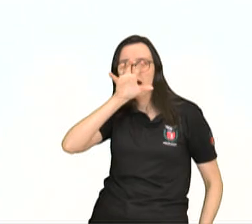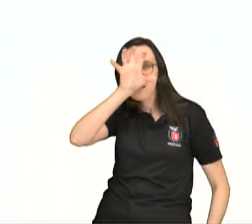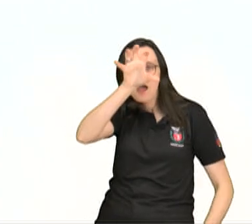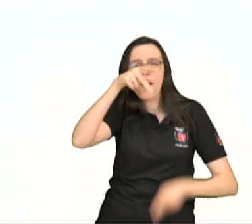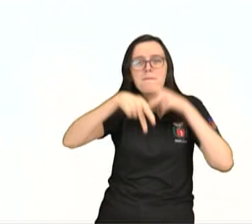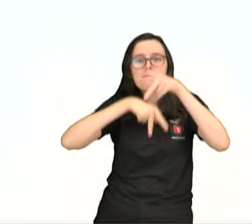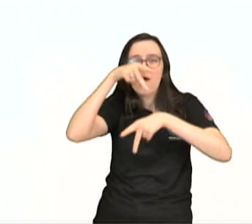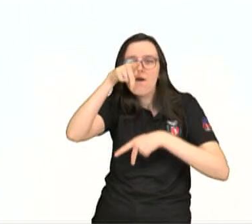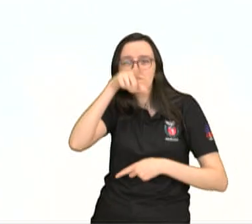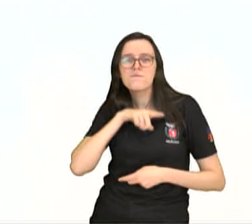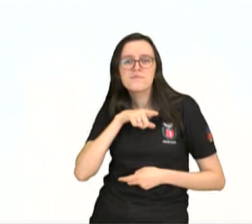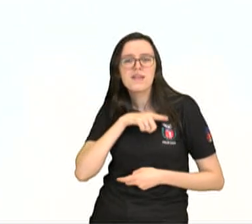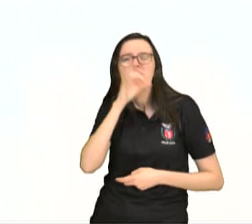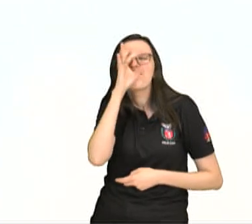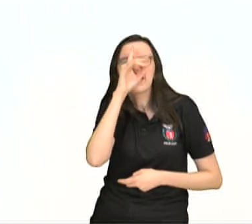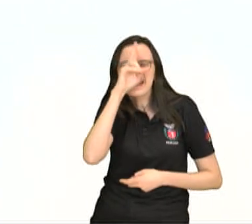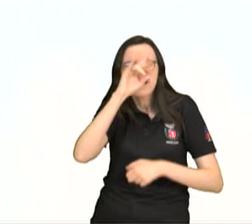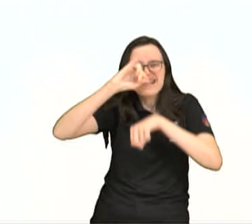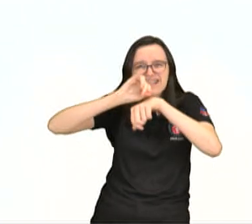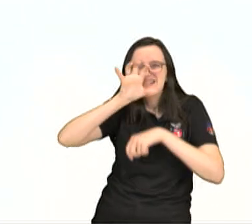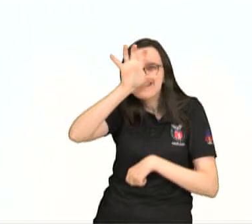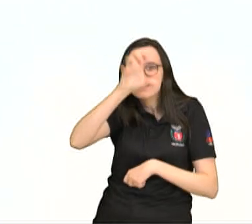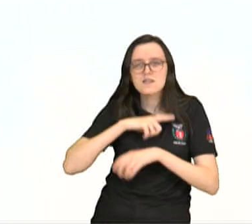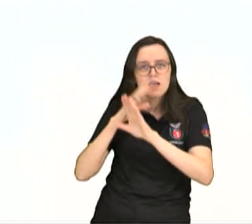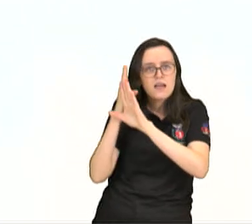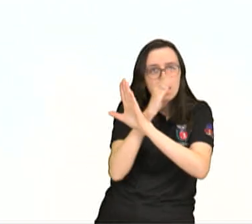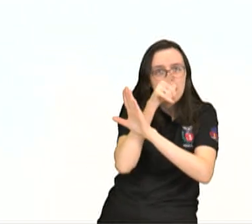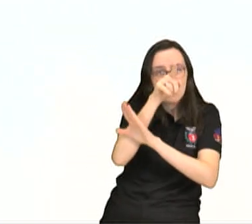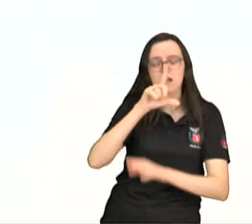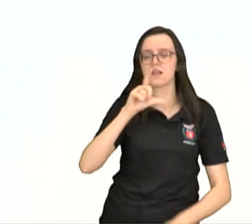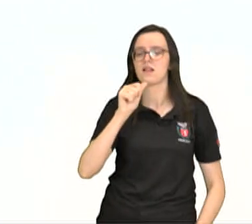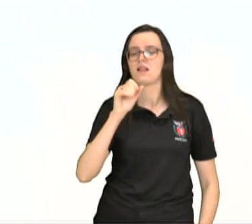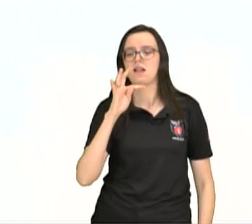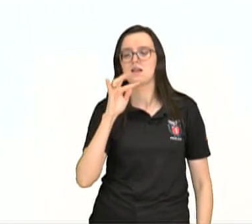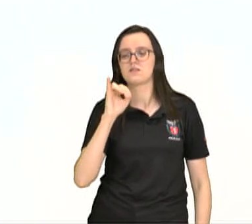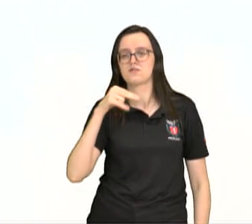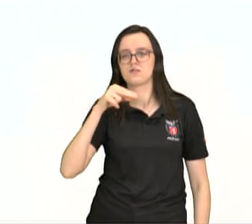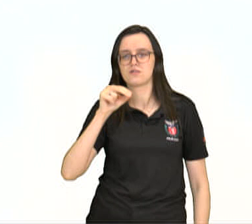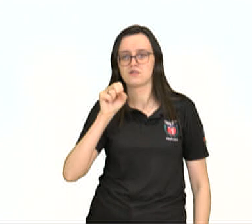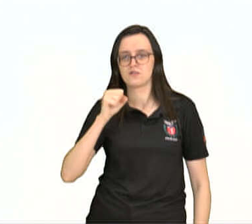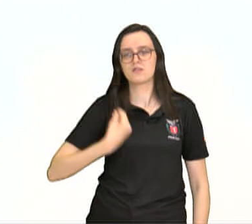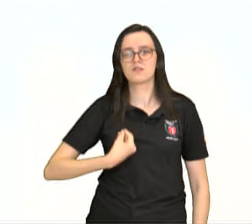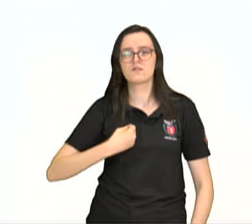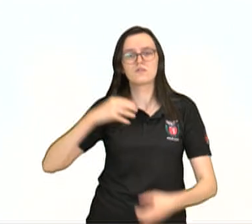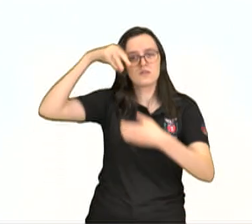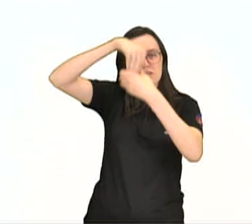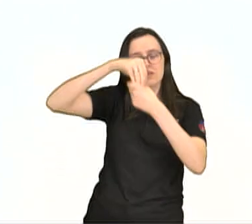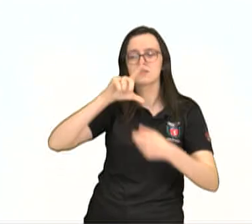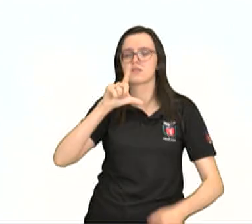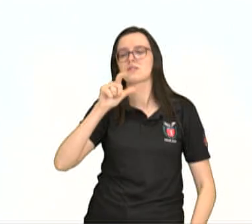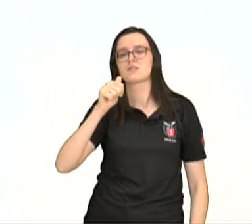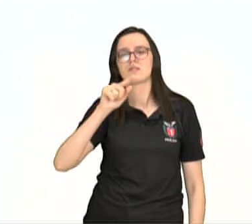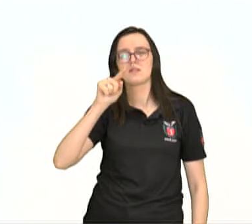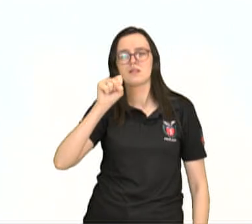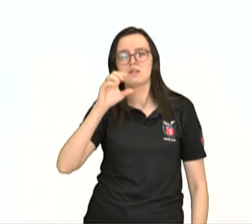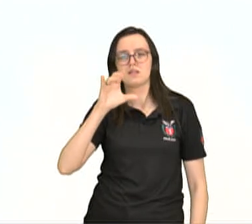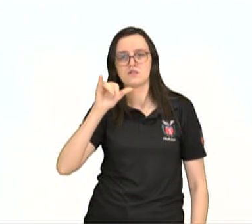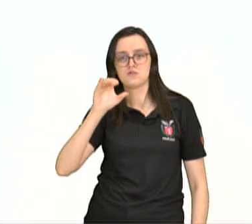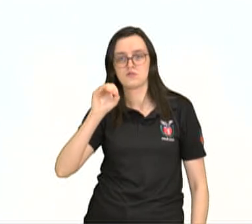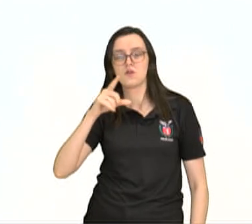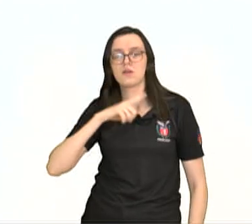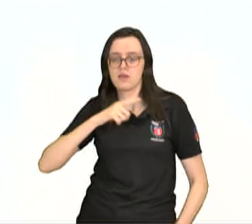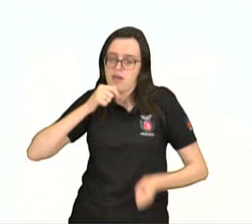viu, habitavam a região do Lácio, lá na Itália Central, como a gente viu no mapa, em aldeias situadas à margem do